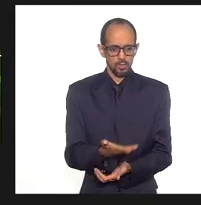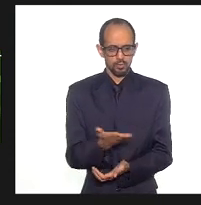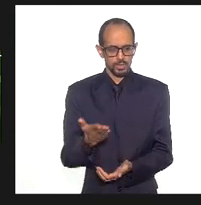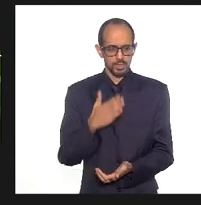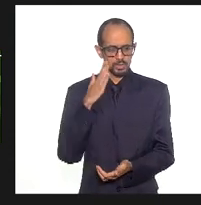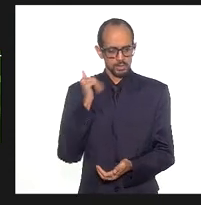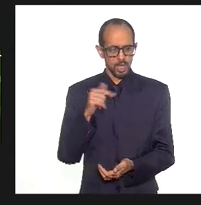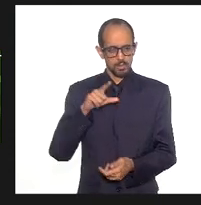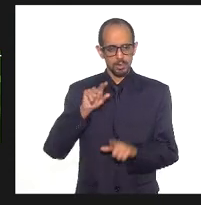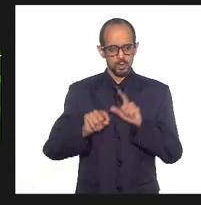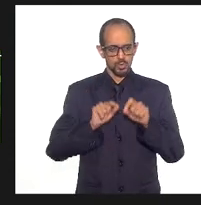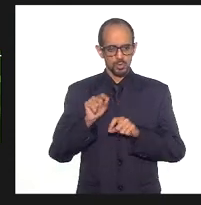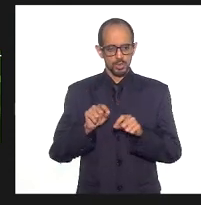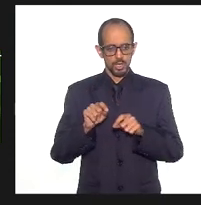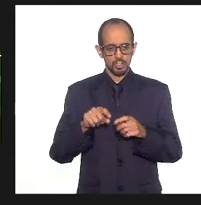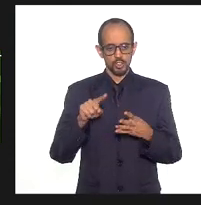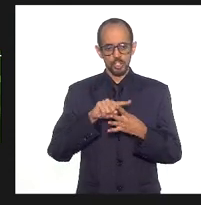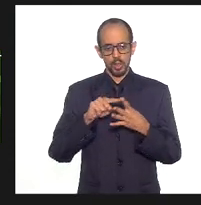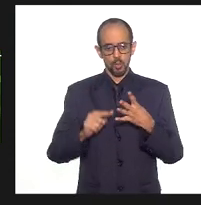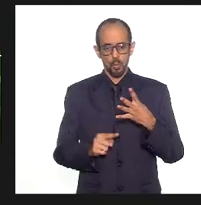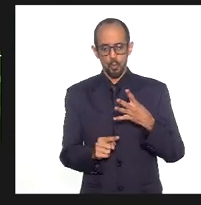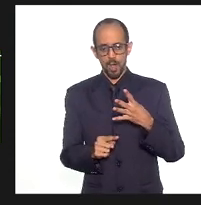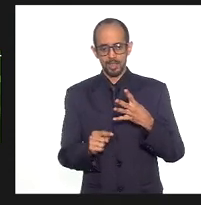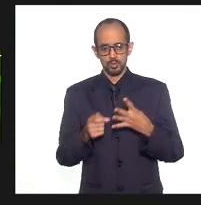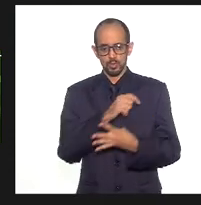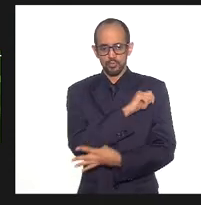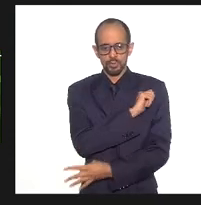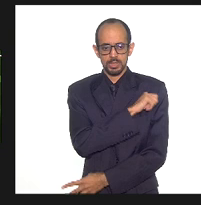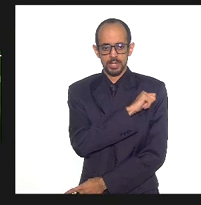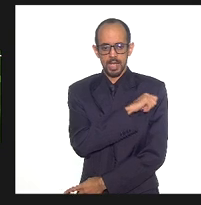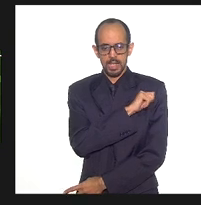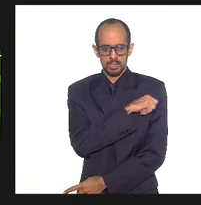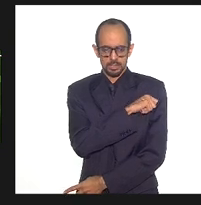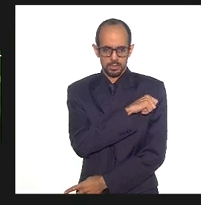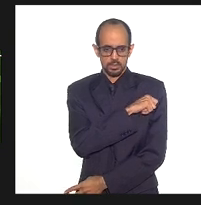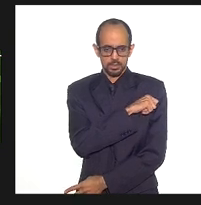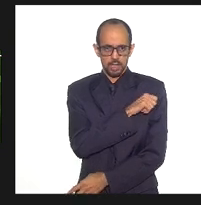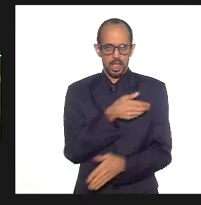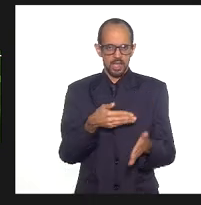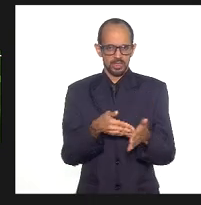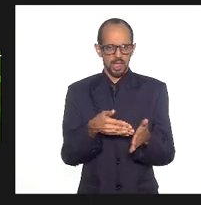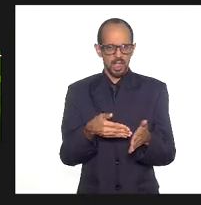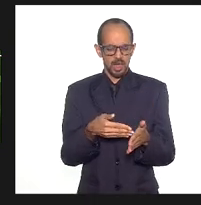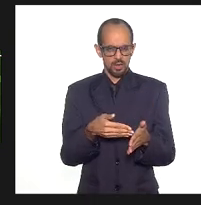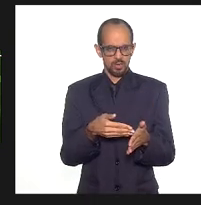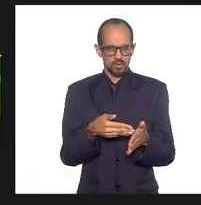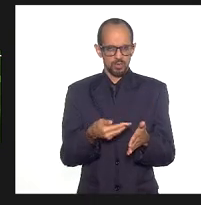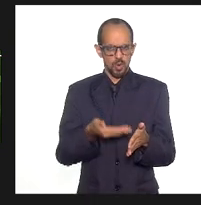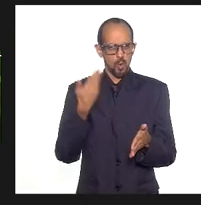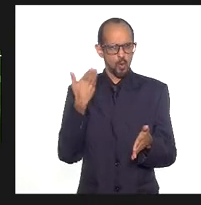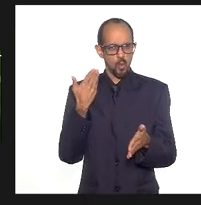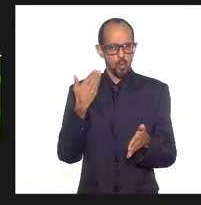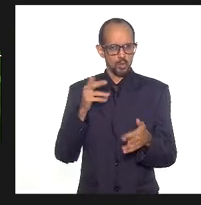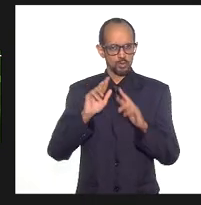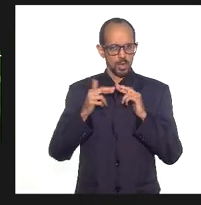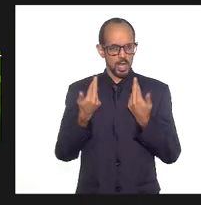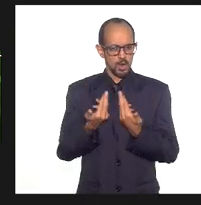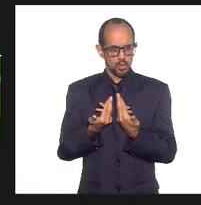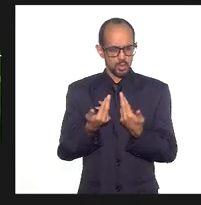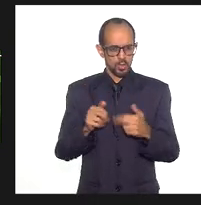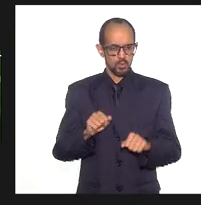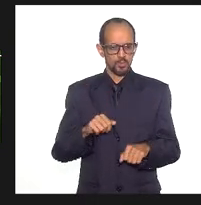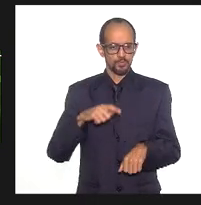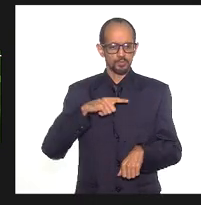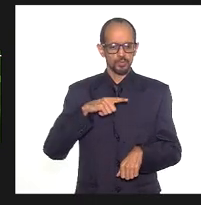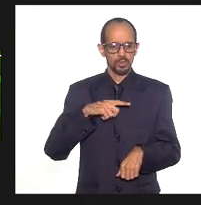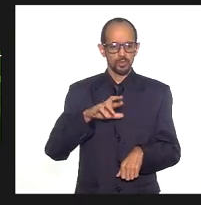falado, a ANP dispõe de 4 fiscais, né? Pelo menos até as últimas reuniões, atua com base no RGT DAP e, uma